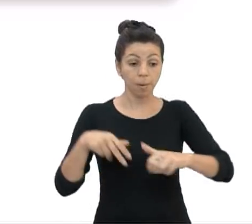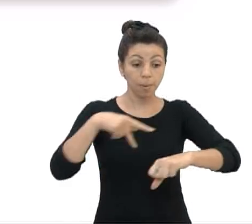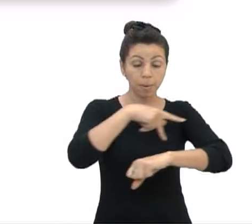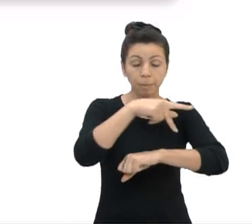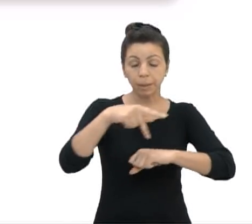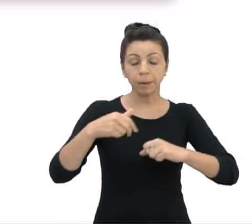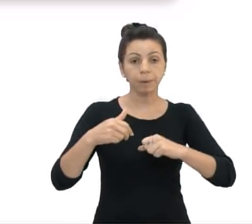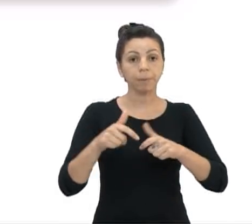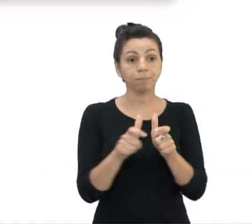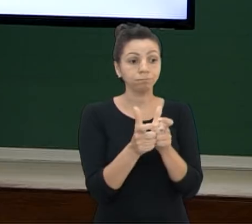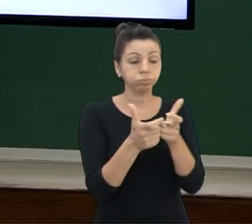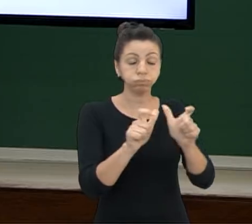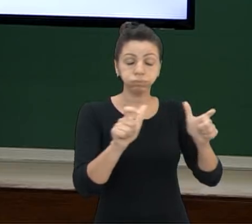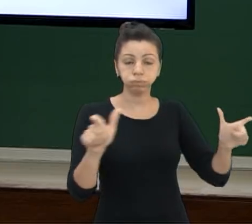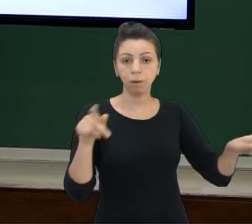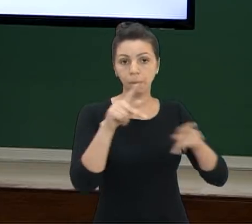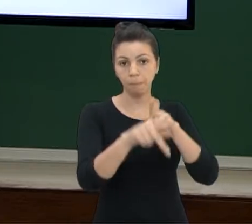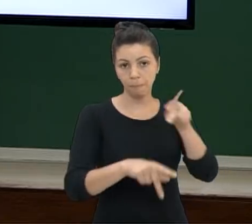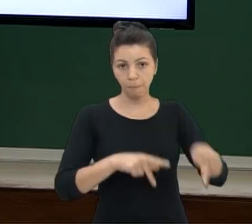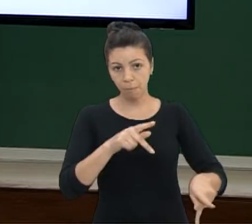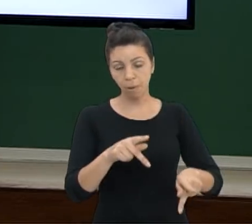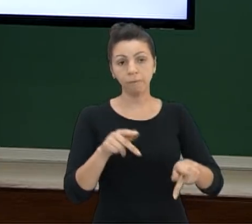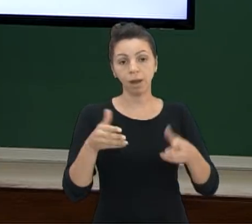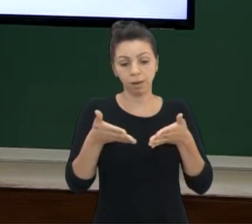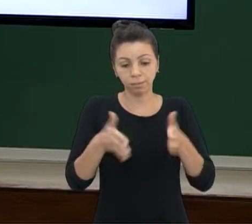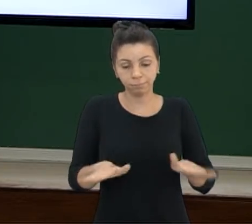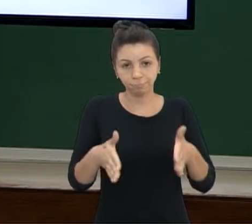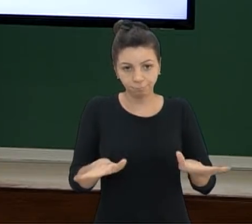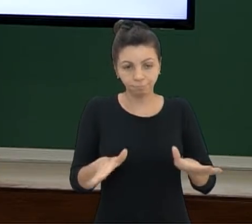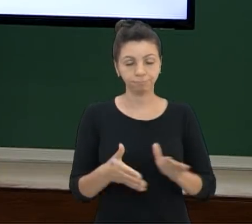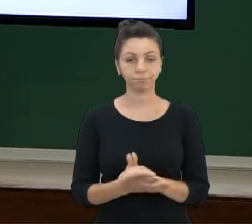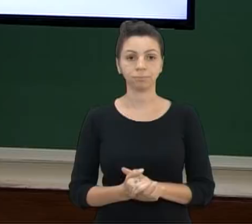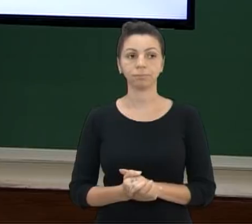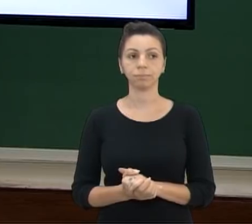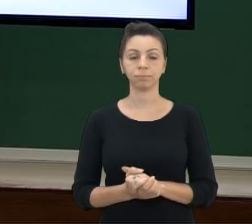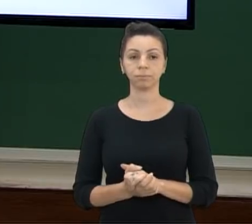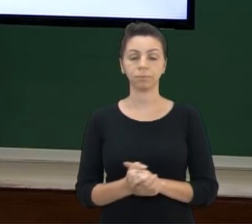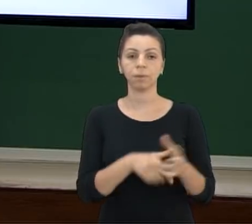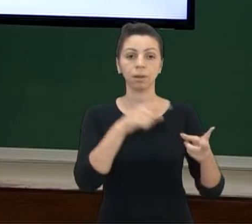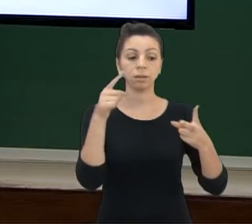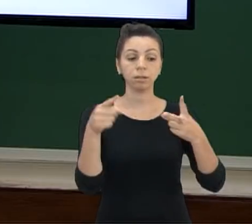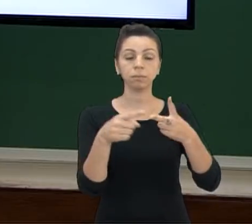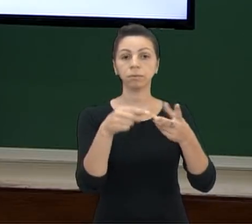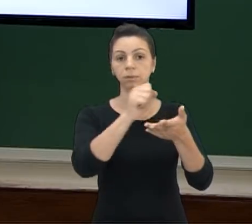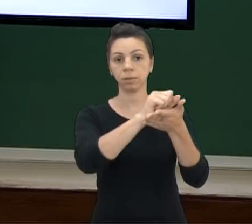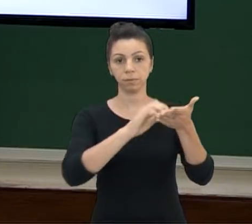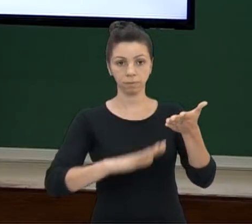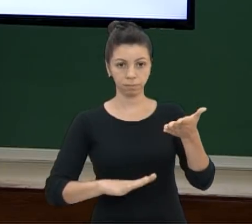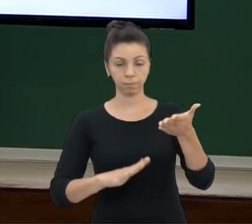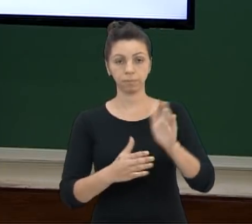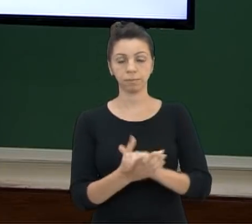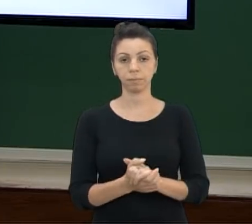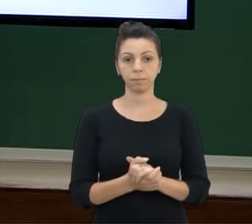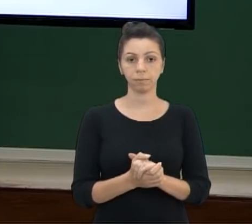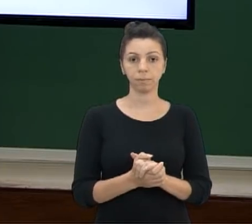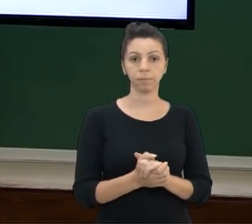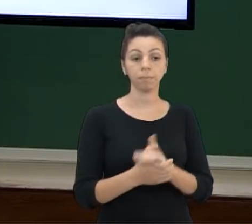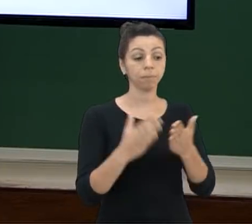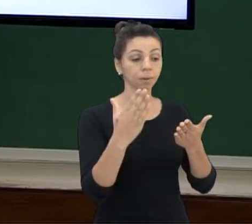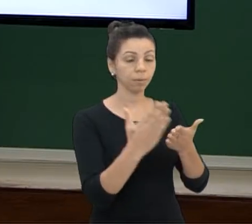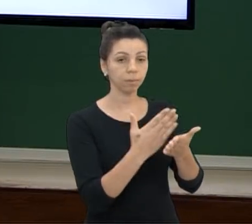mais populoso é a Guiana. E agora, nossa segunda atividade da aula de hoje. Pegue seu